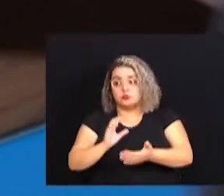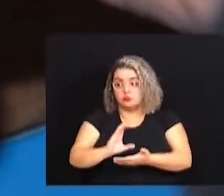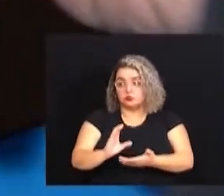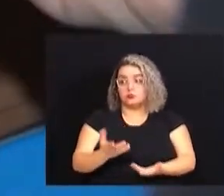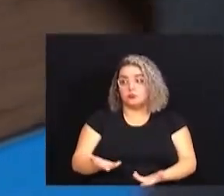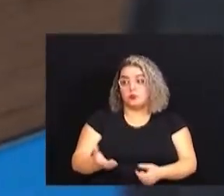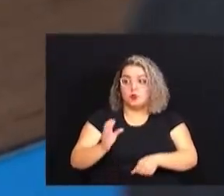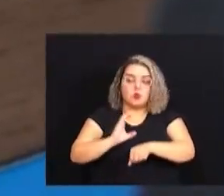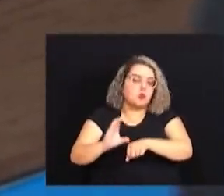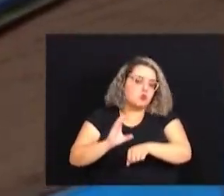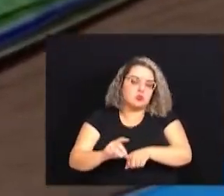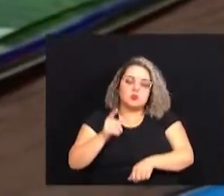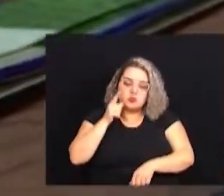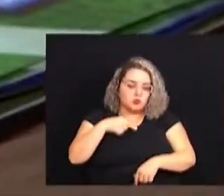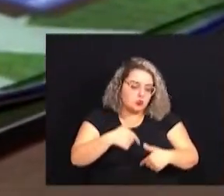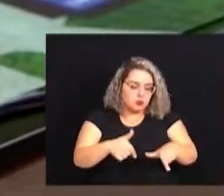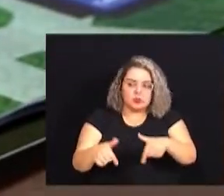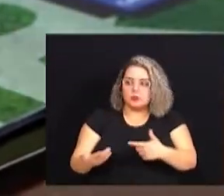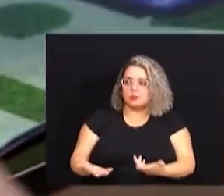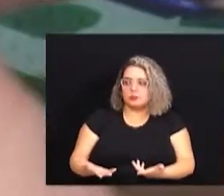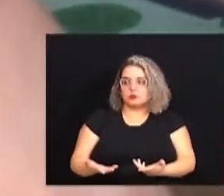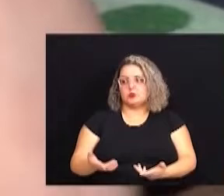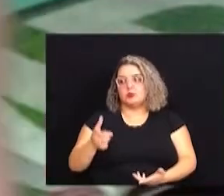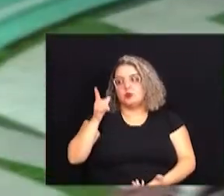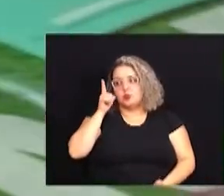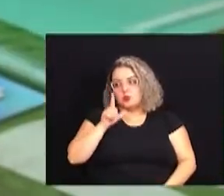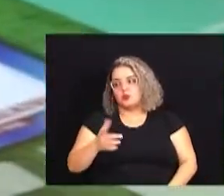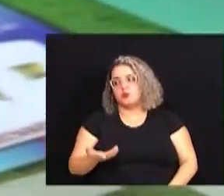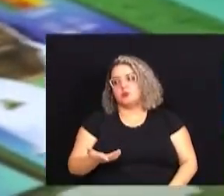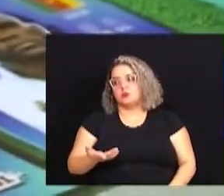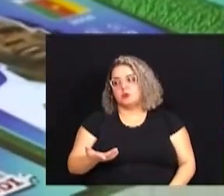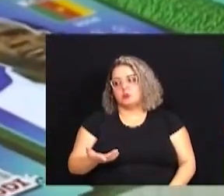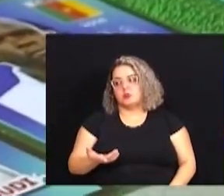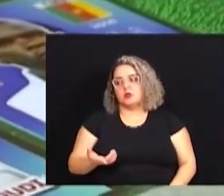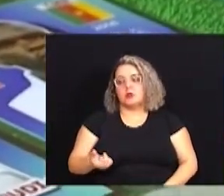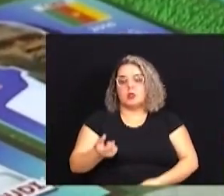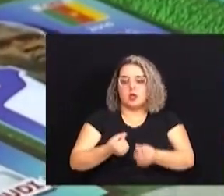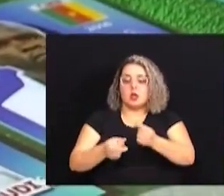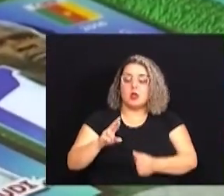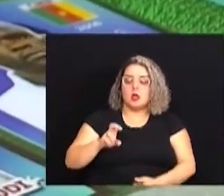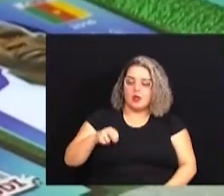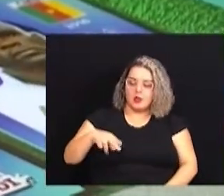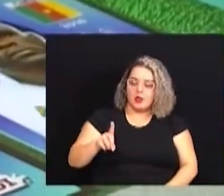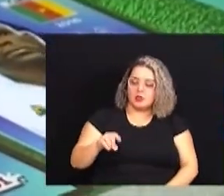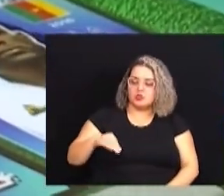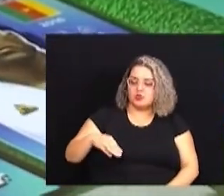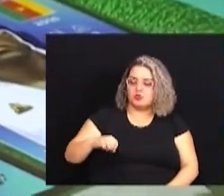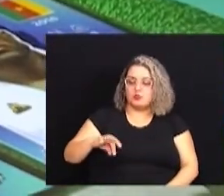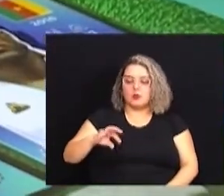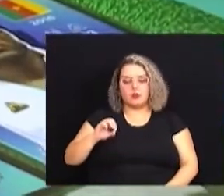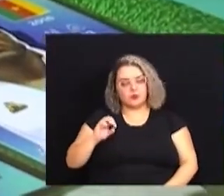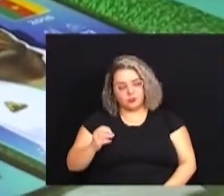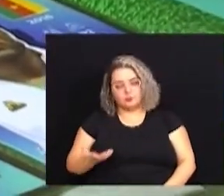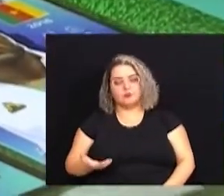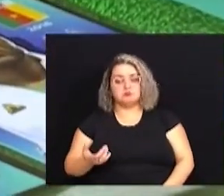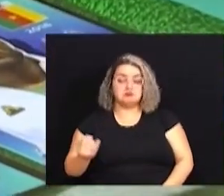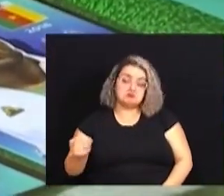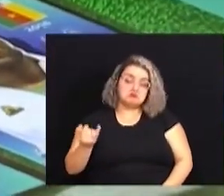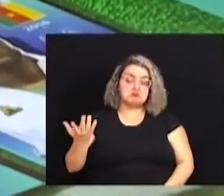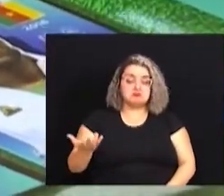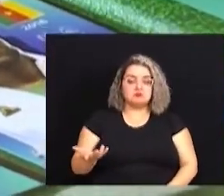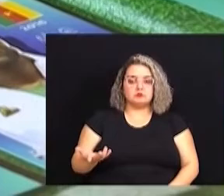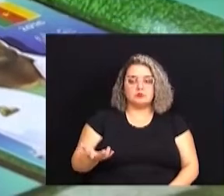no investimento mais seguro, por exemplo, fazer um curso, conseguir um emprego, né, conseguir rendimento, neste contexto de desemprego é